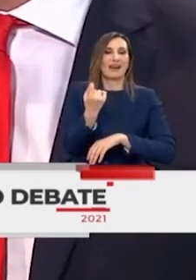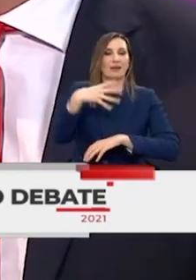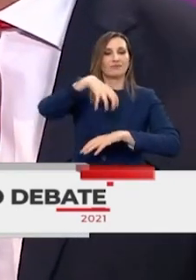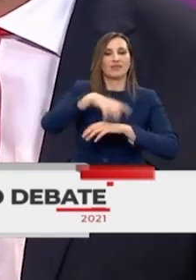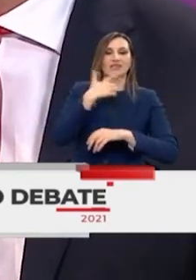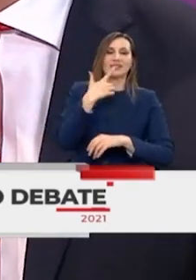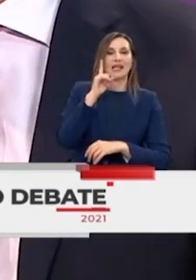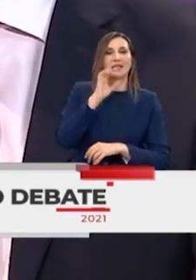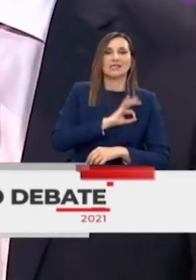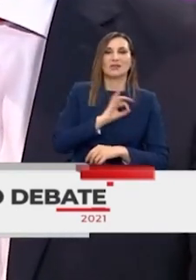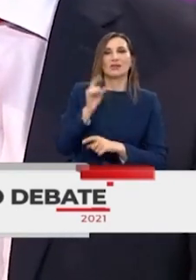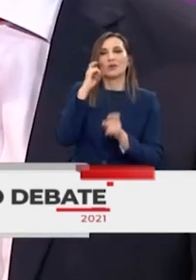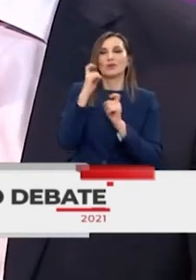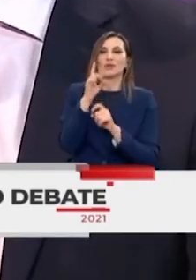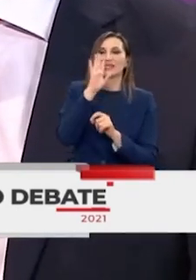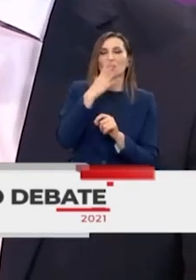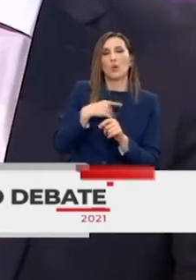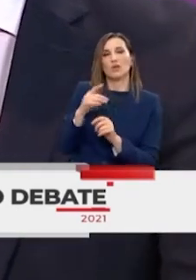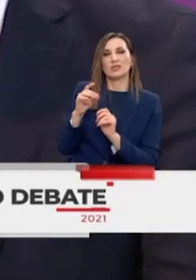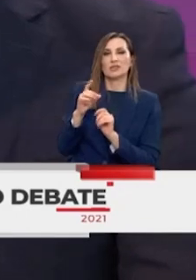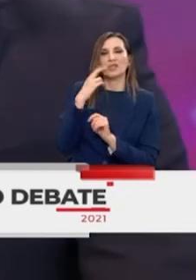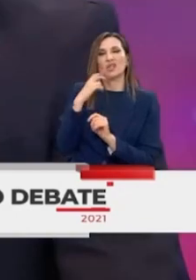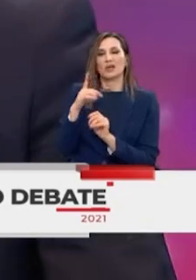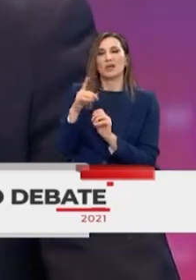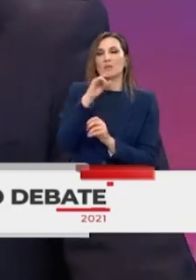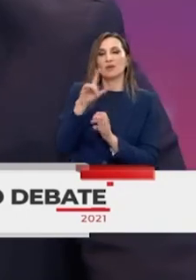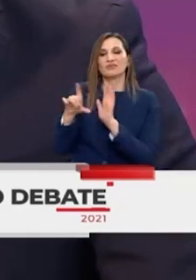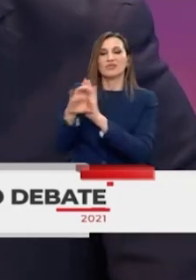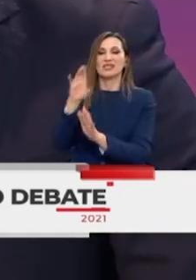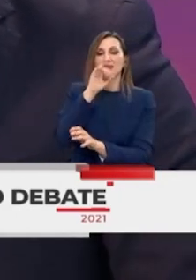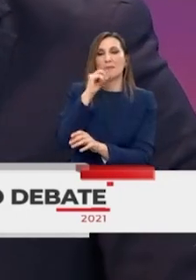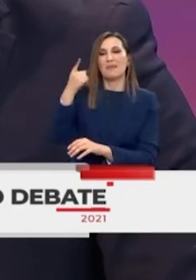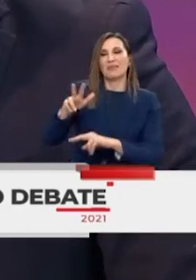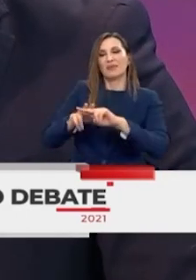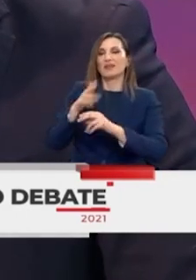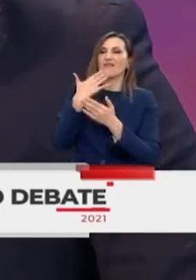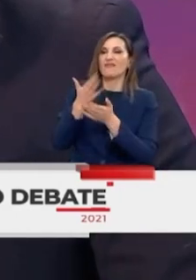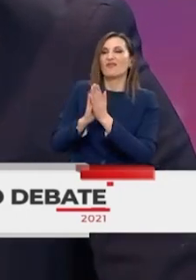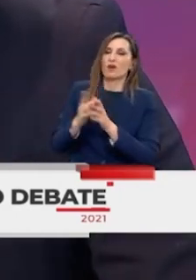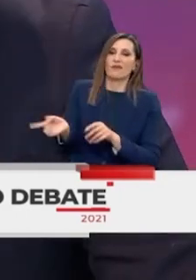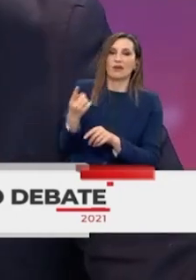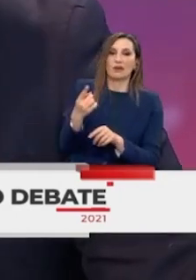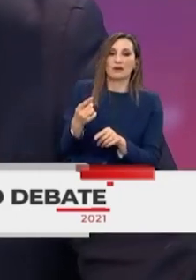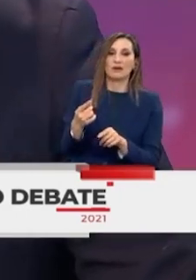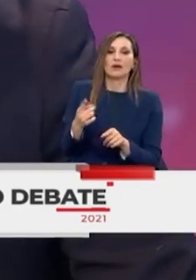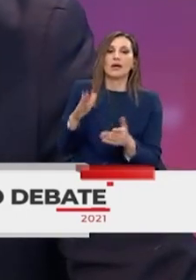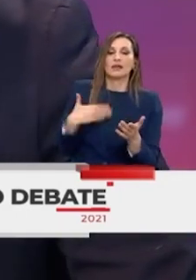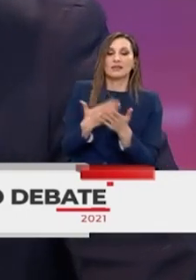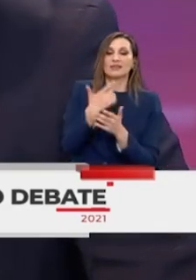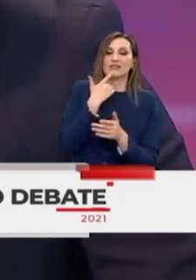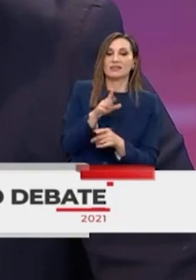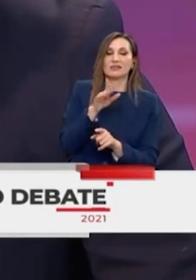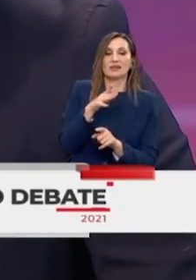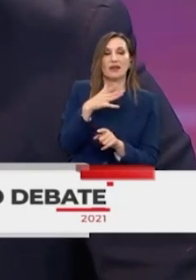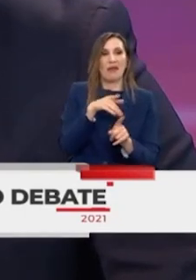género: olá, senhora procuradora, já agora, se não gostar muito do André Ventura, ilegalize o Chega. Se puder prendê-lo também, dê-nos esse favor e faça isso. Foi dito por esta candidata que diz querer